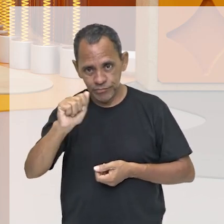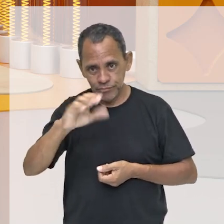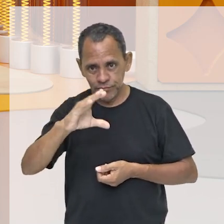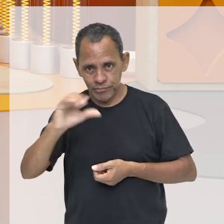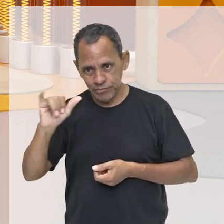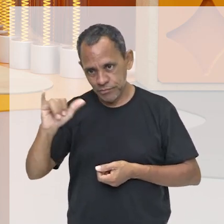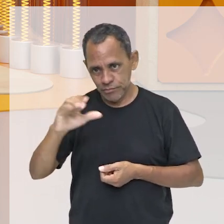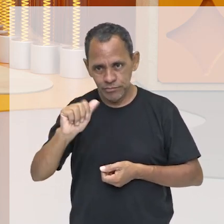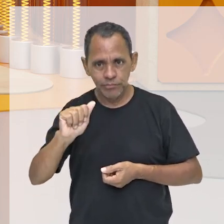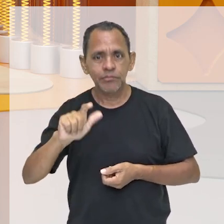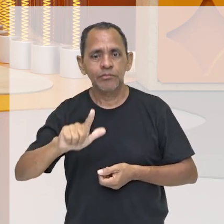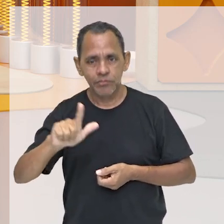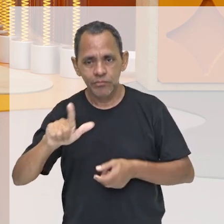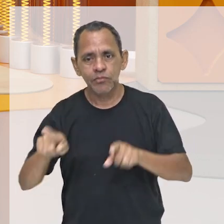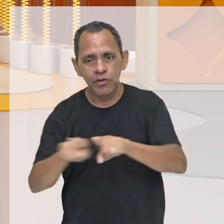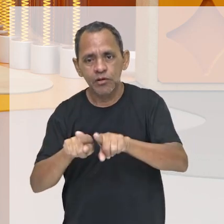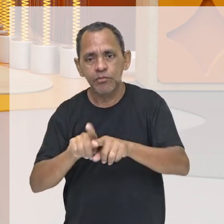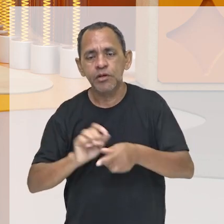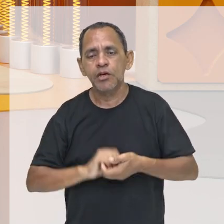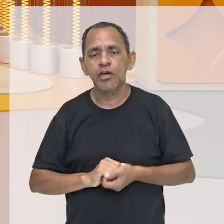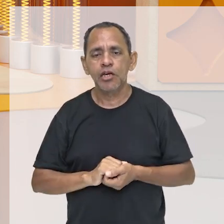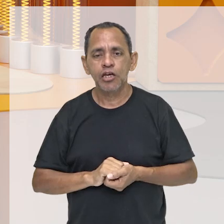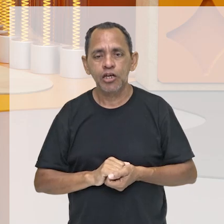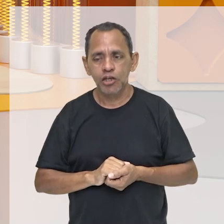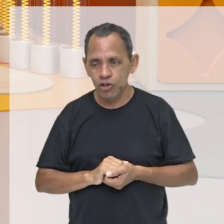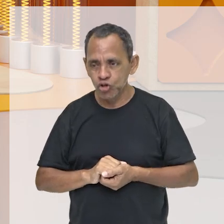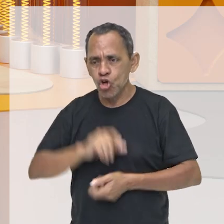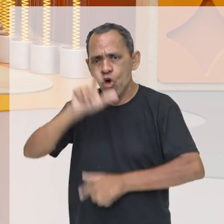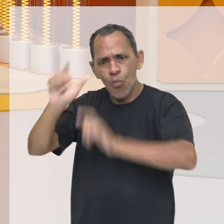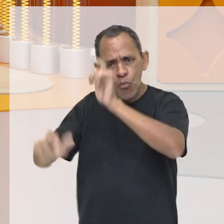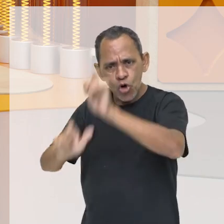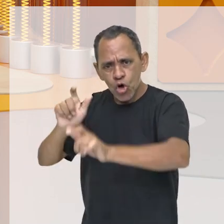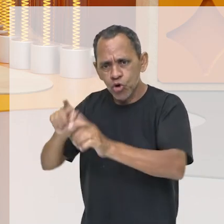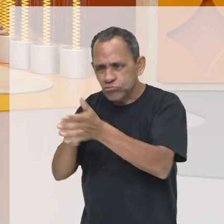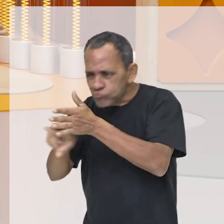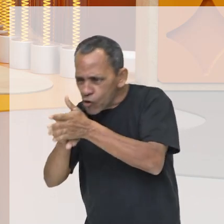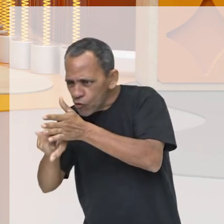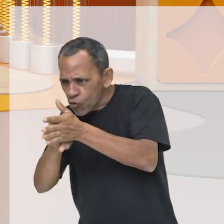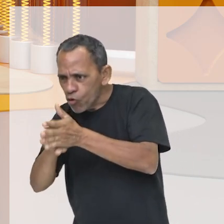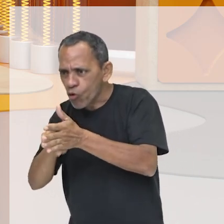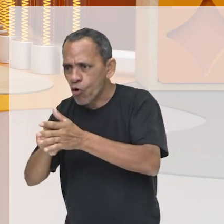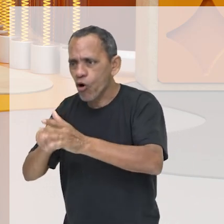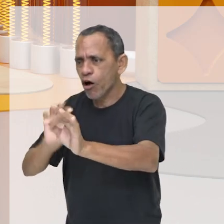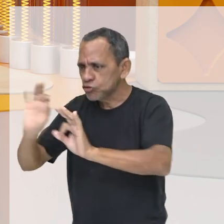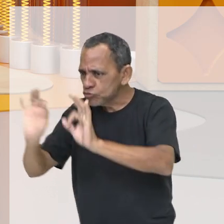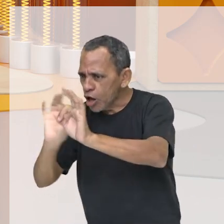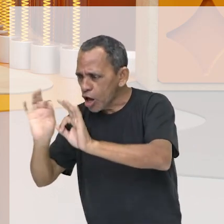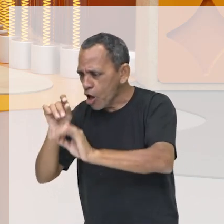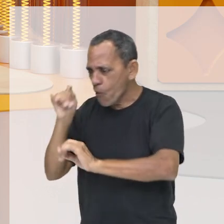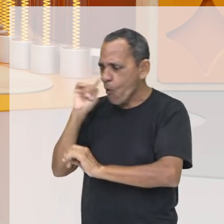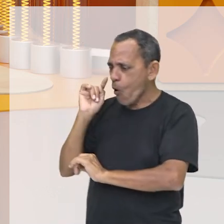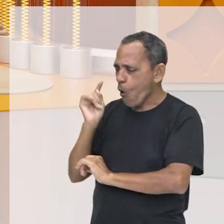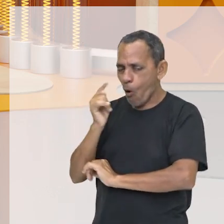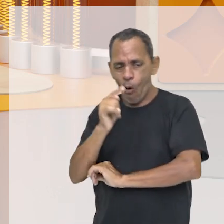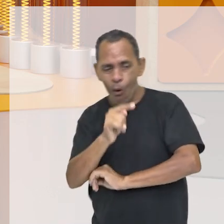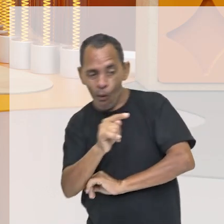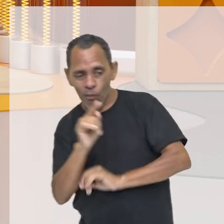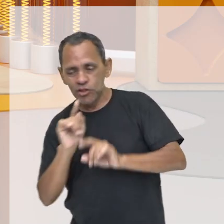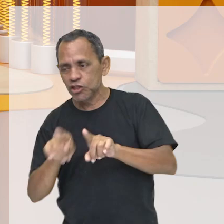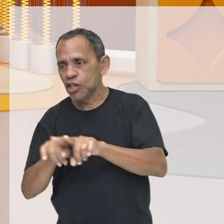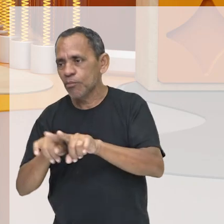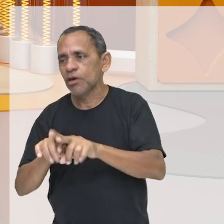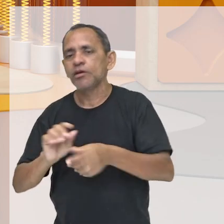eram gente investigando clandestinamente os planos de um e de outro bloco, né, e assim por